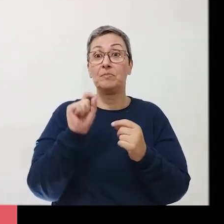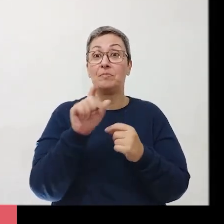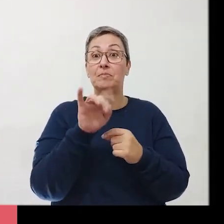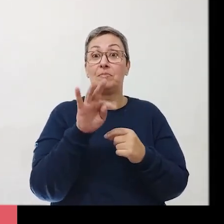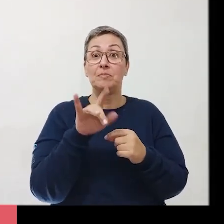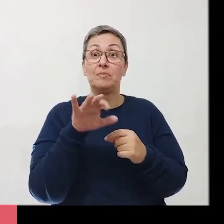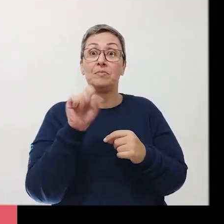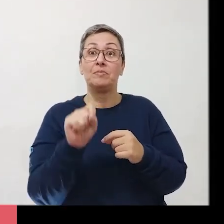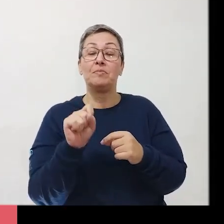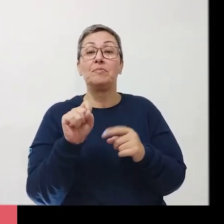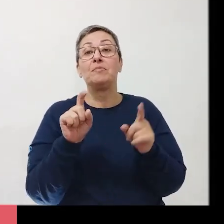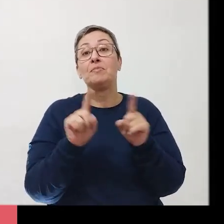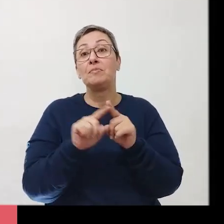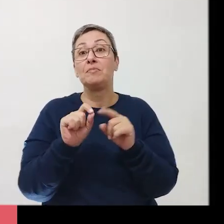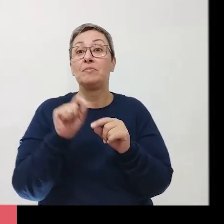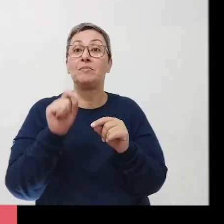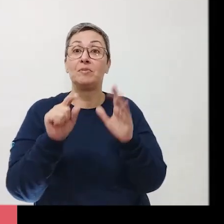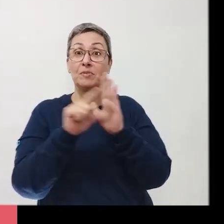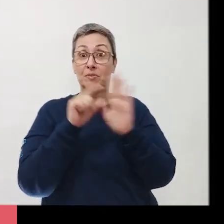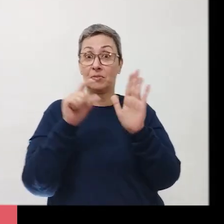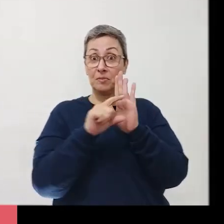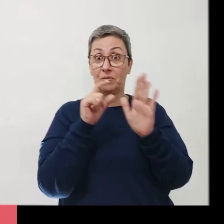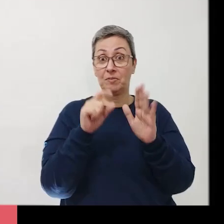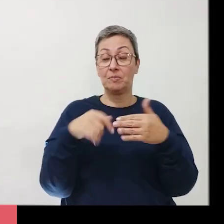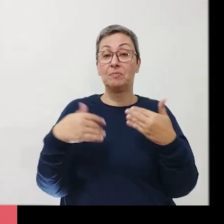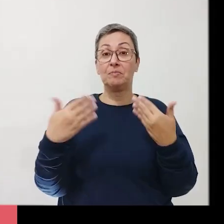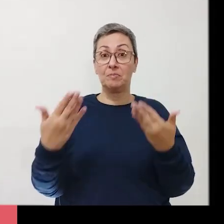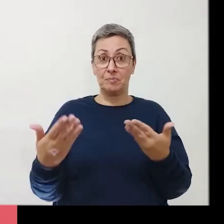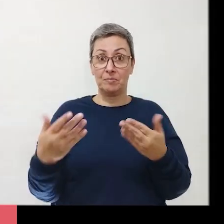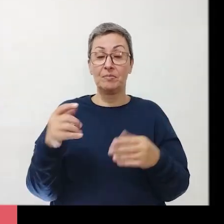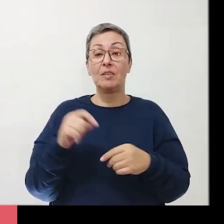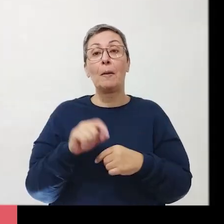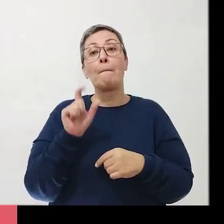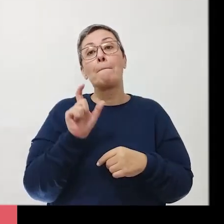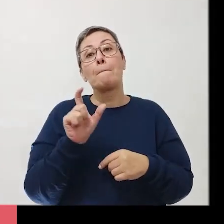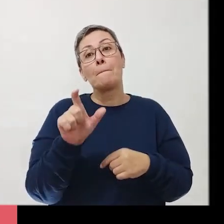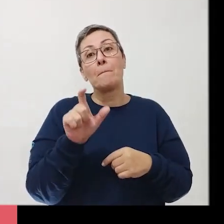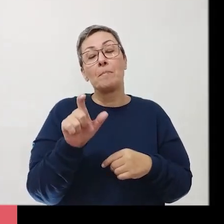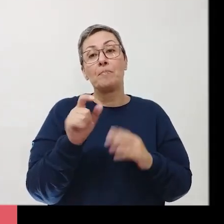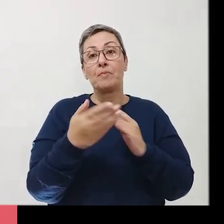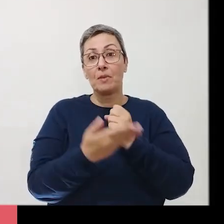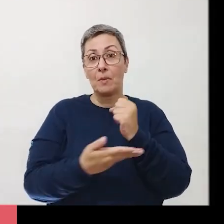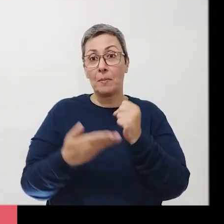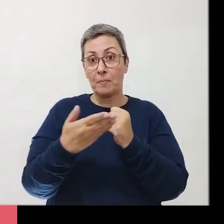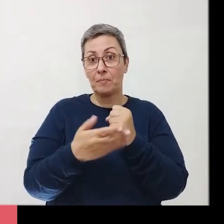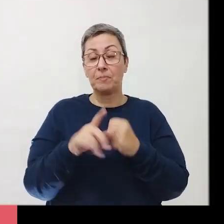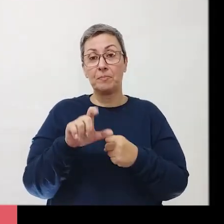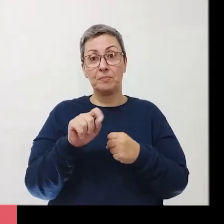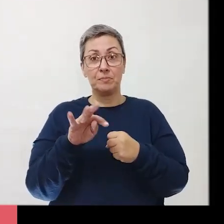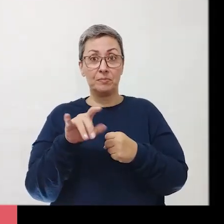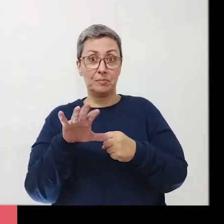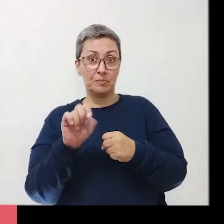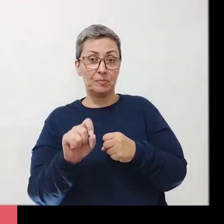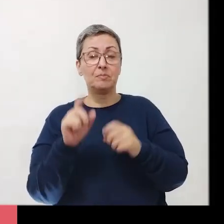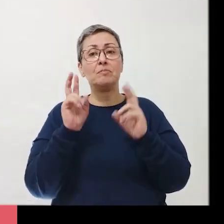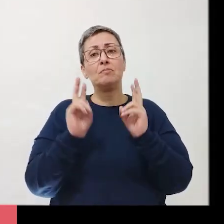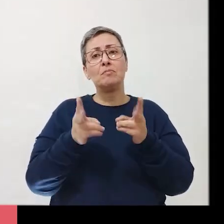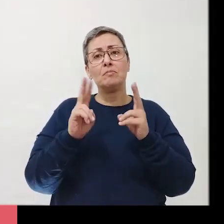de versos. A palavra base do acróstico, ela sempre aparece na